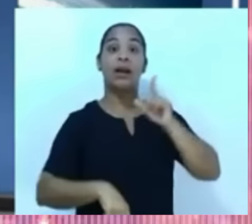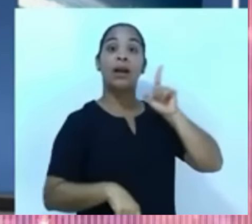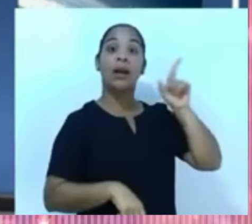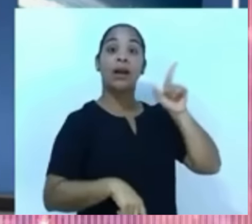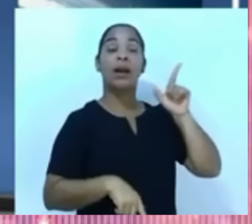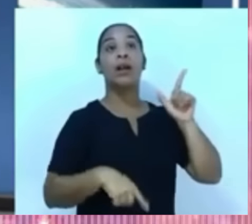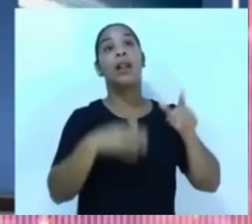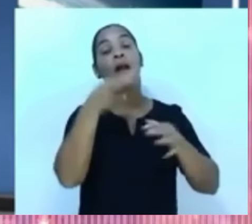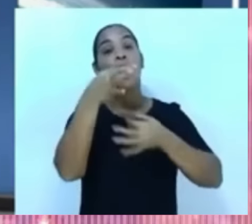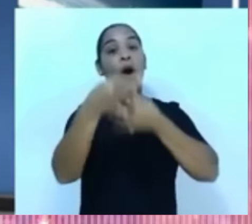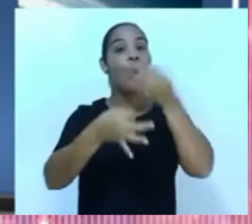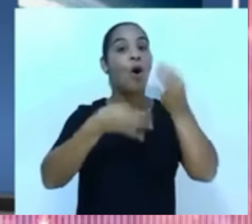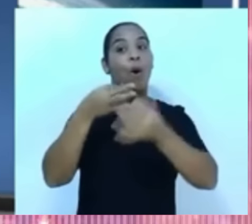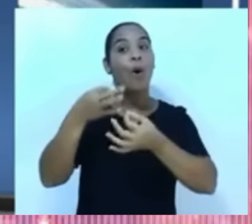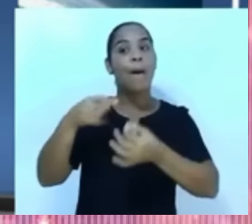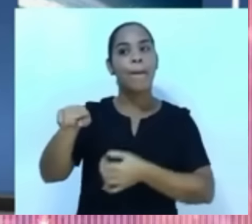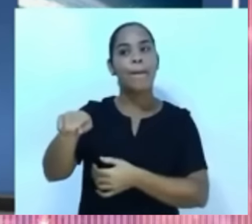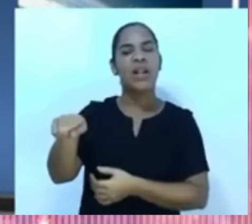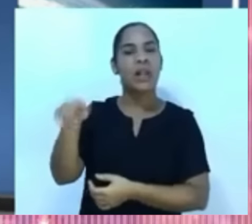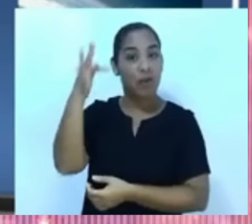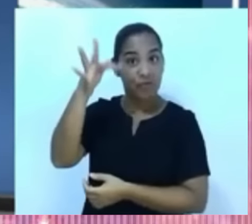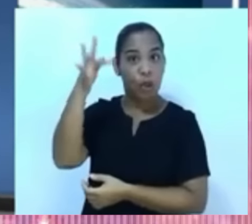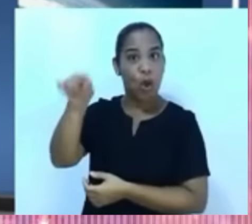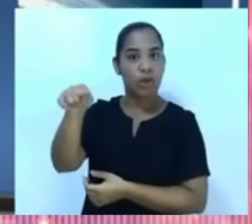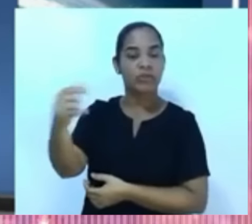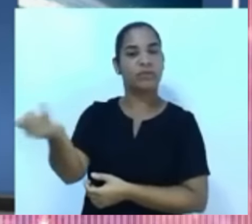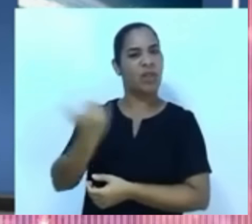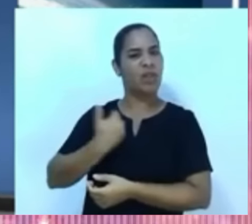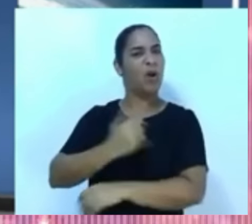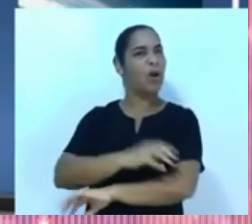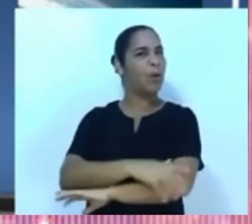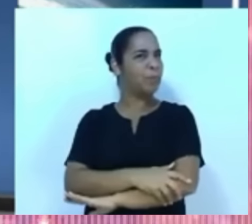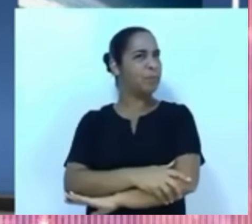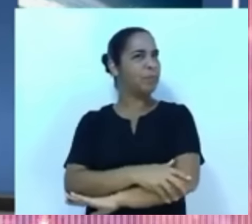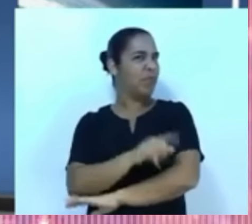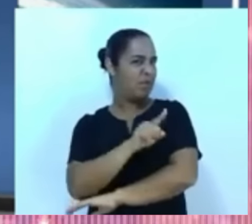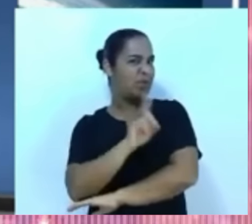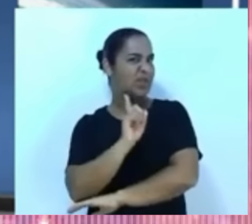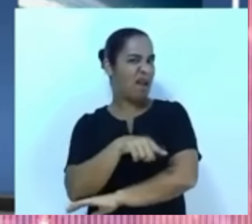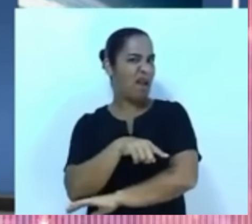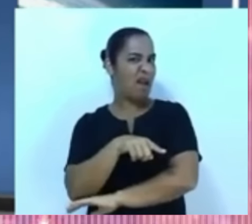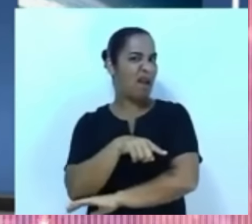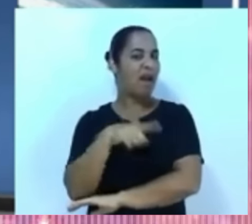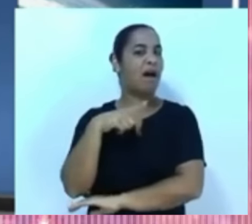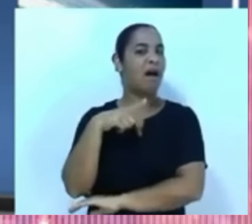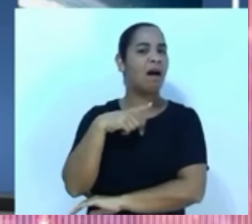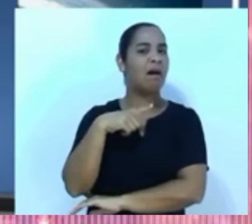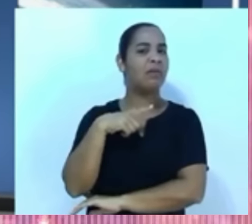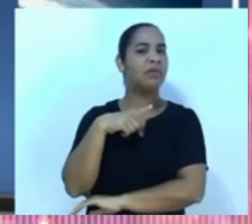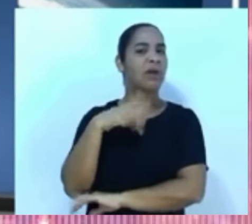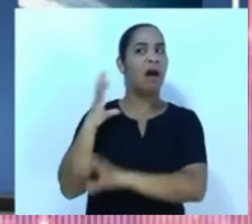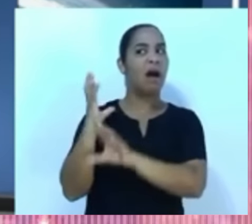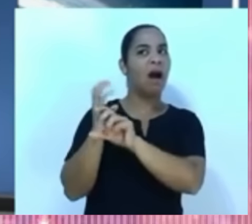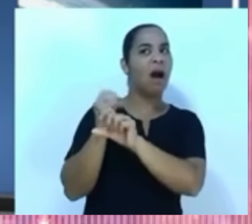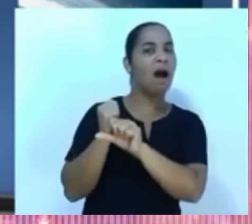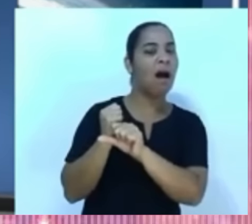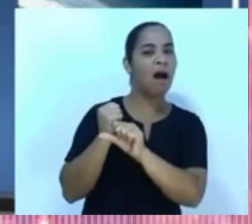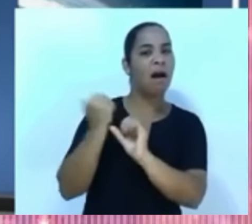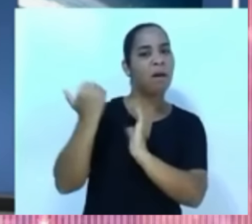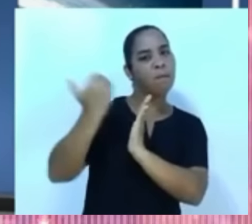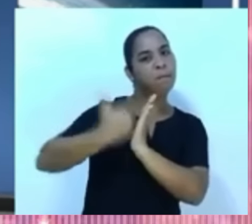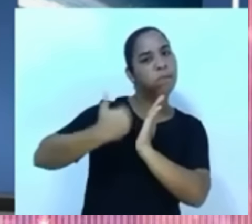opinião diversa falou-me o senhor não acha que isto é para reduzir do número e que em verdade